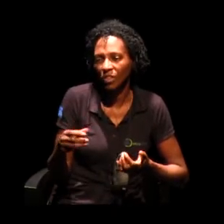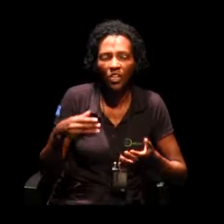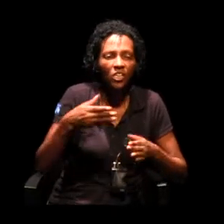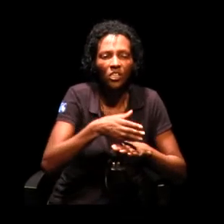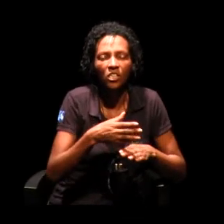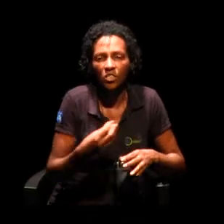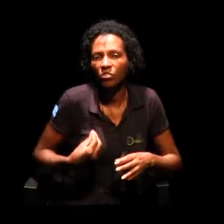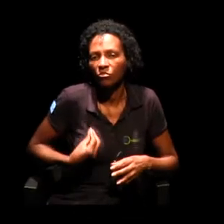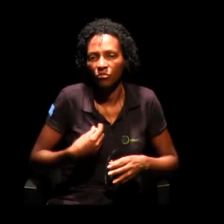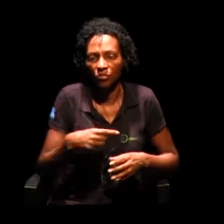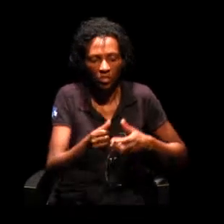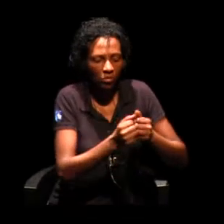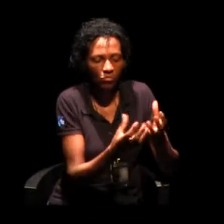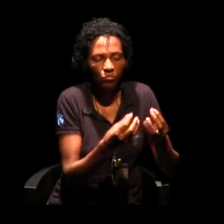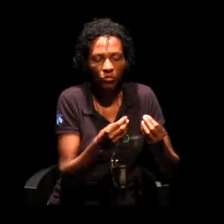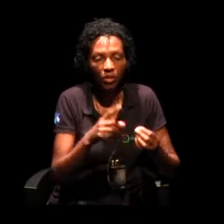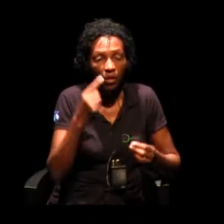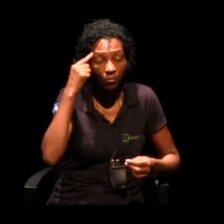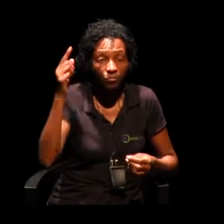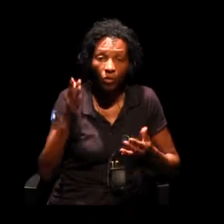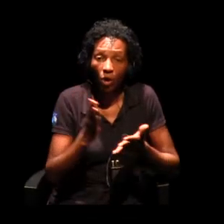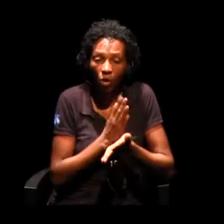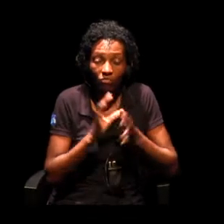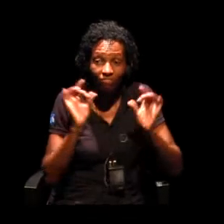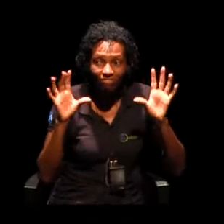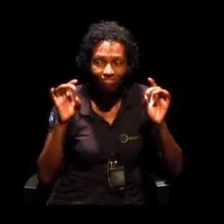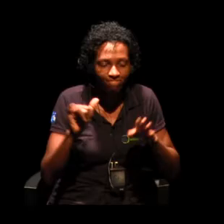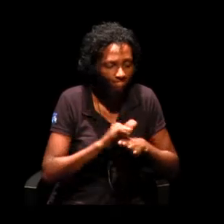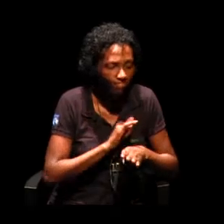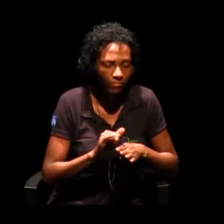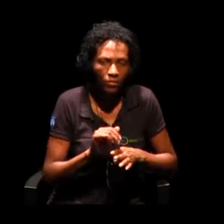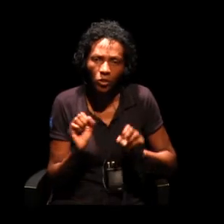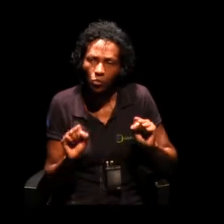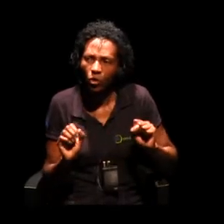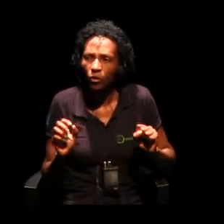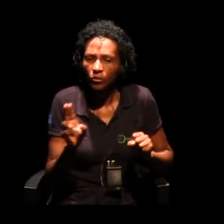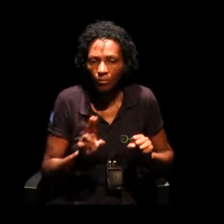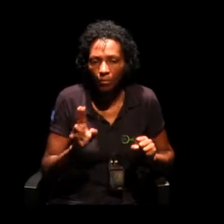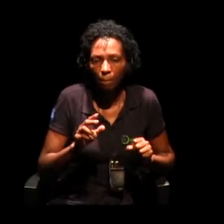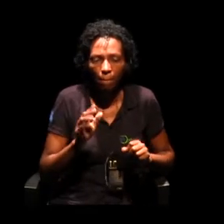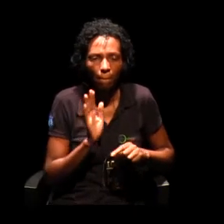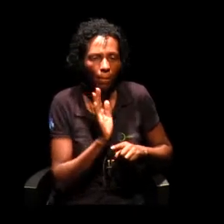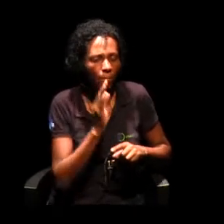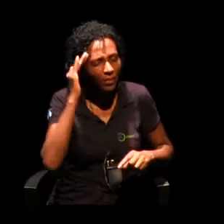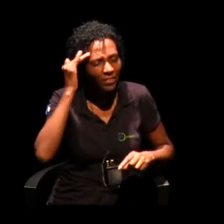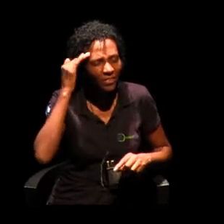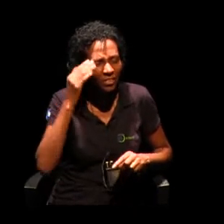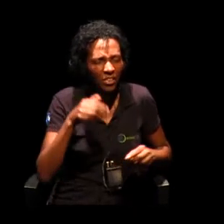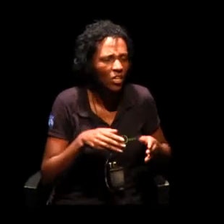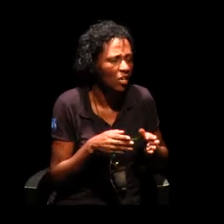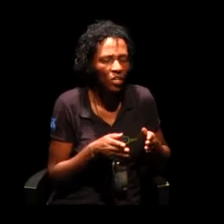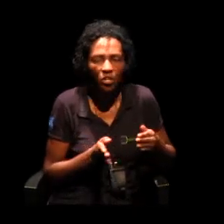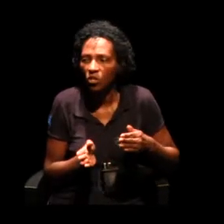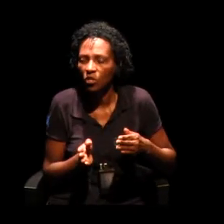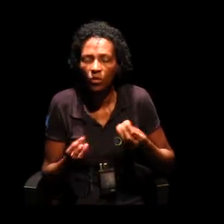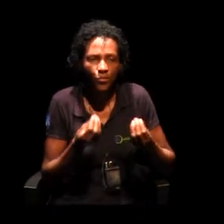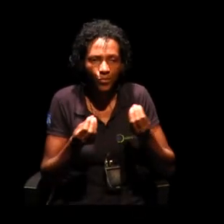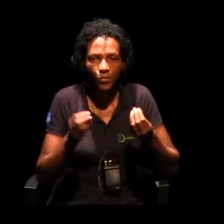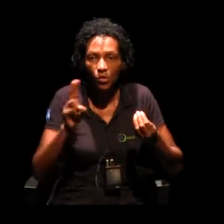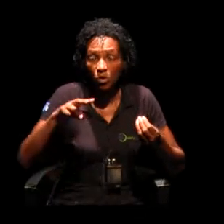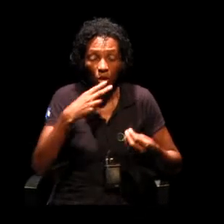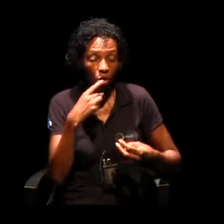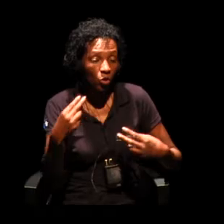Na verdade, não existe ocupação. Então, nós pensamos em algumas estratégias que poderíamos utilizar para entender